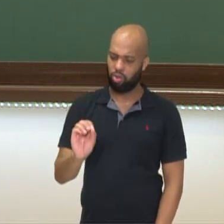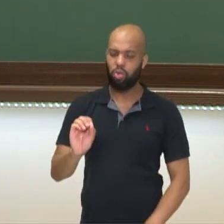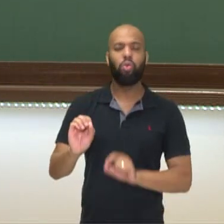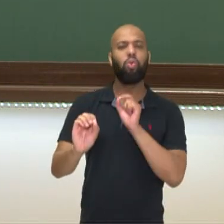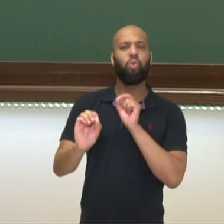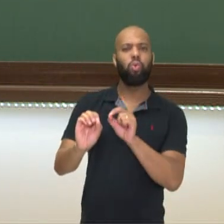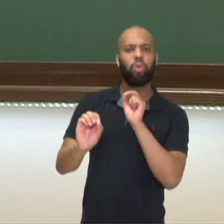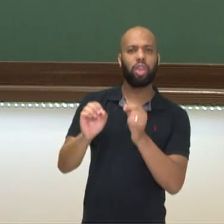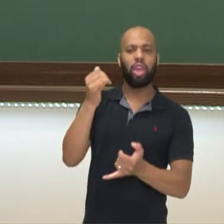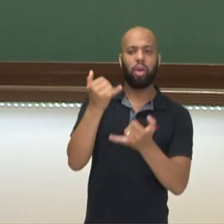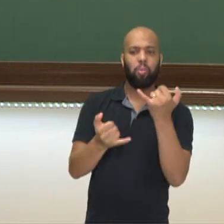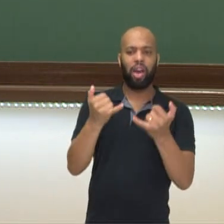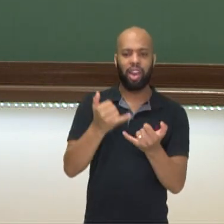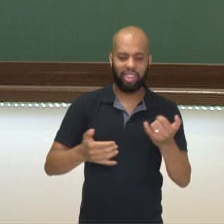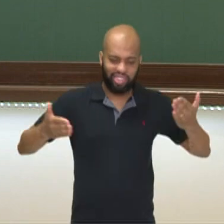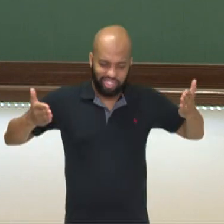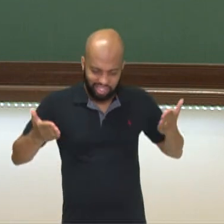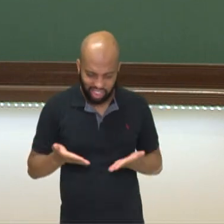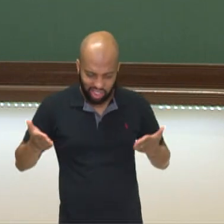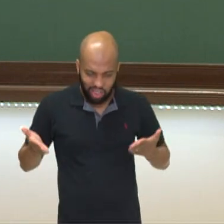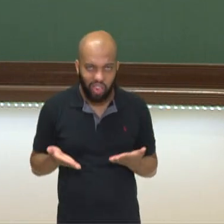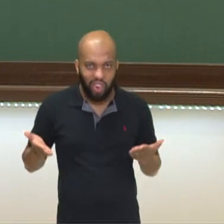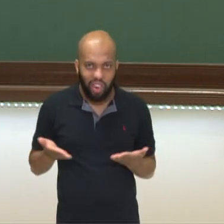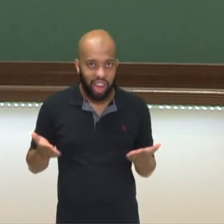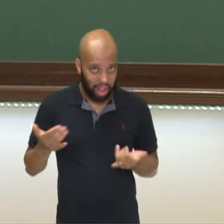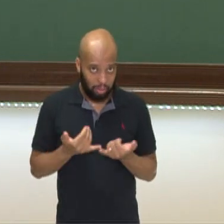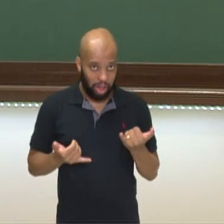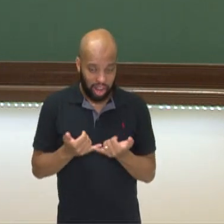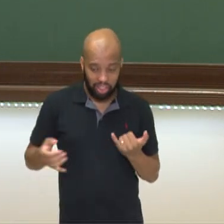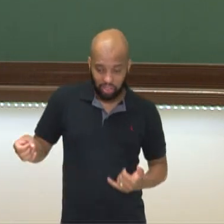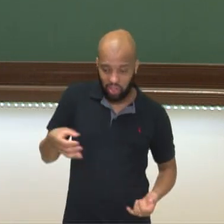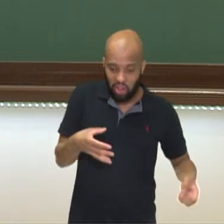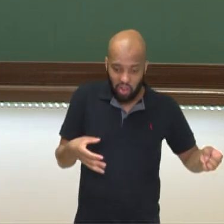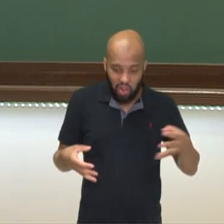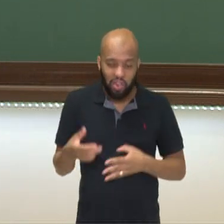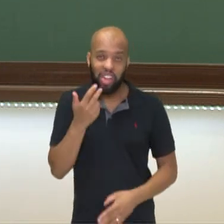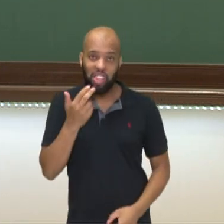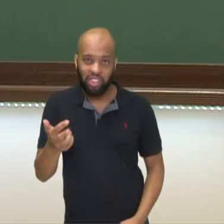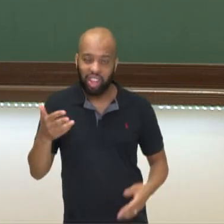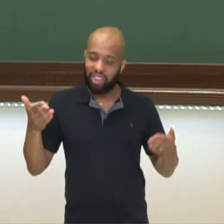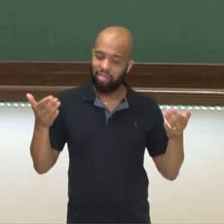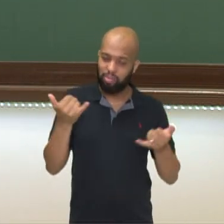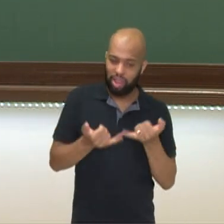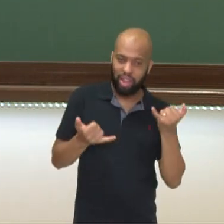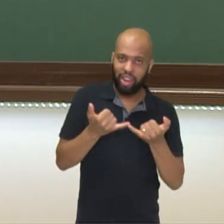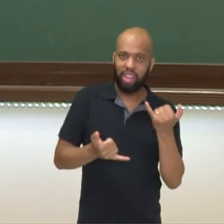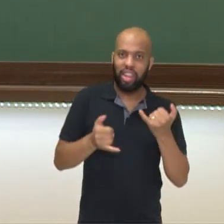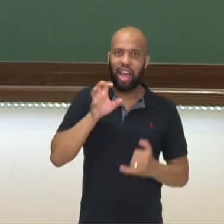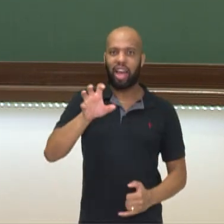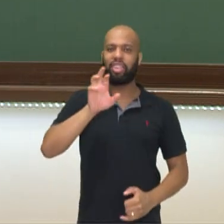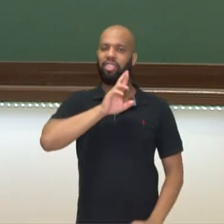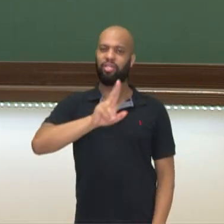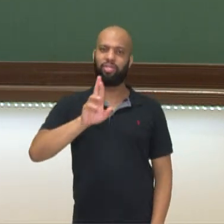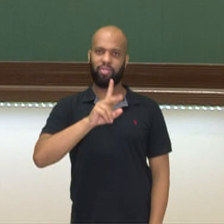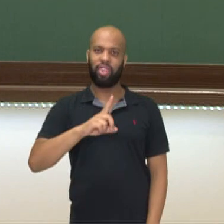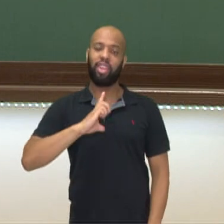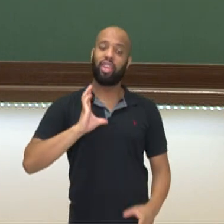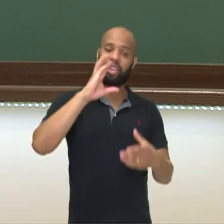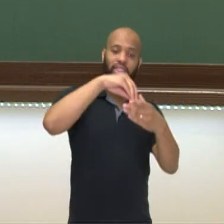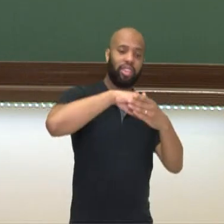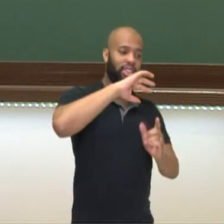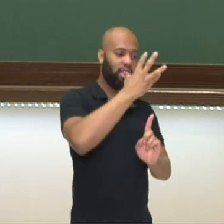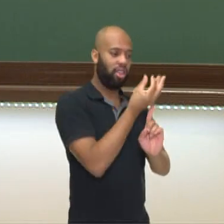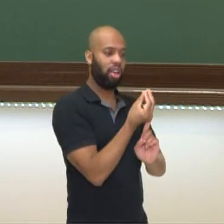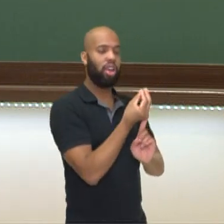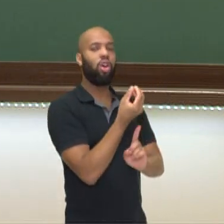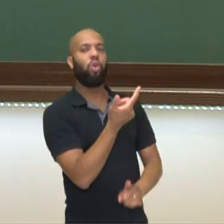é muito mais contemporâneo, algo que é mais novo, entre aspas, né? Mas não é bem assim. Em arte a gente trata de